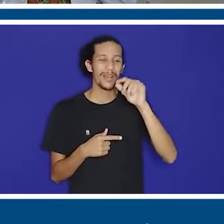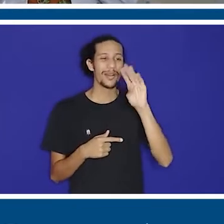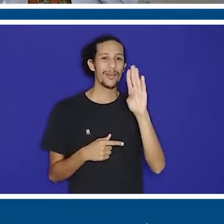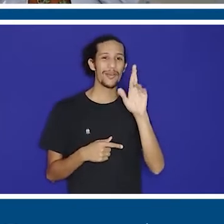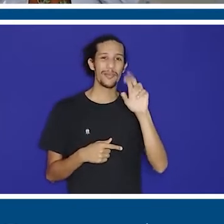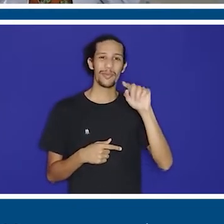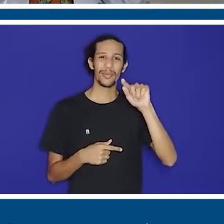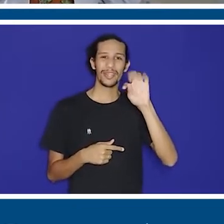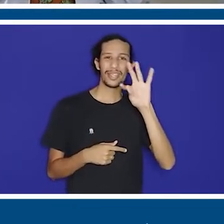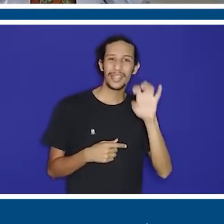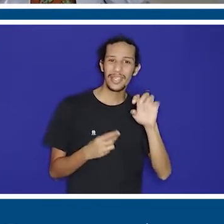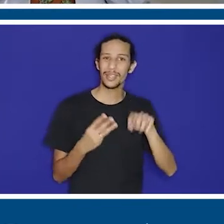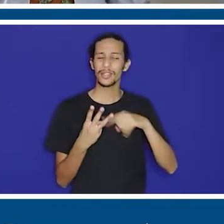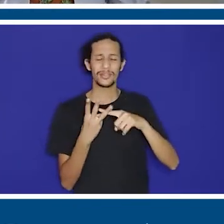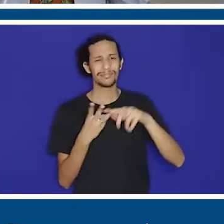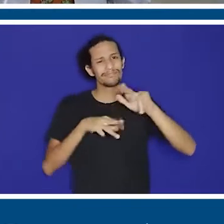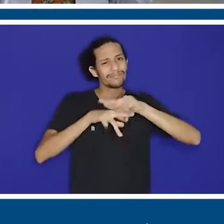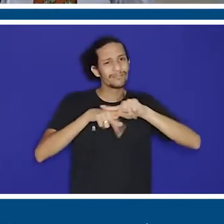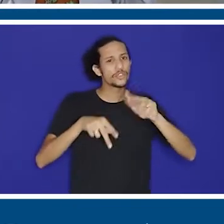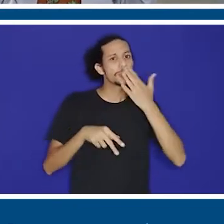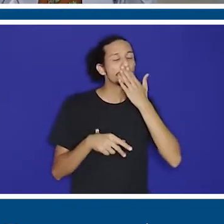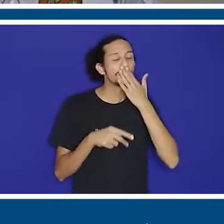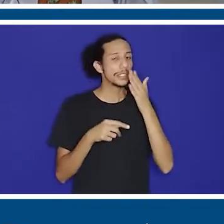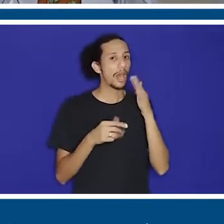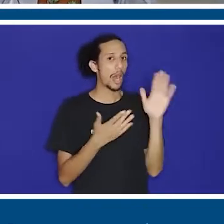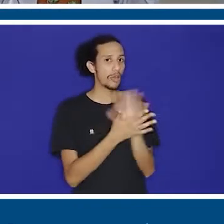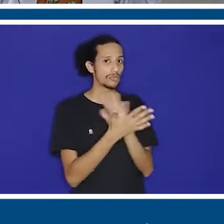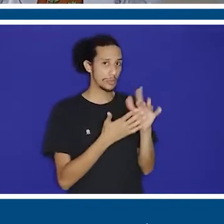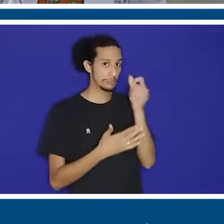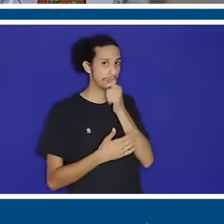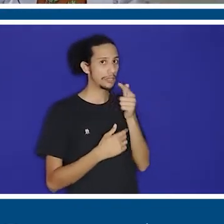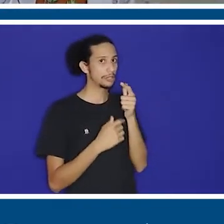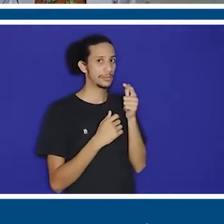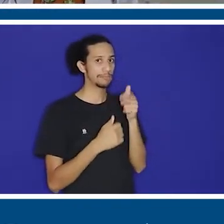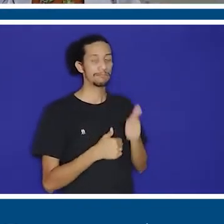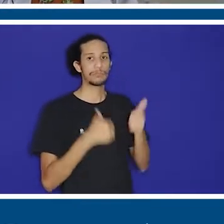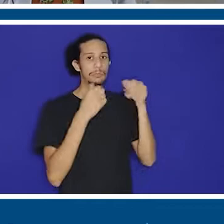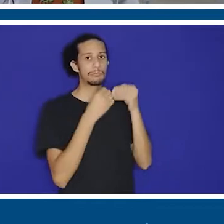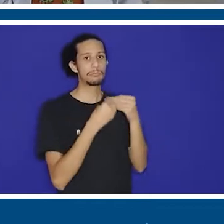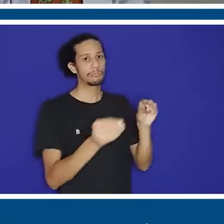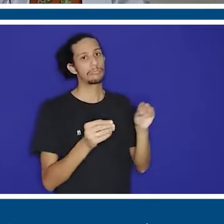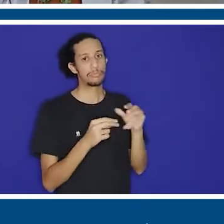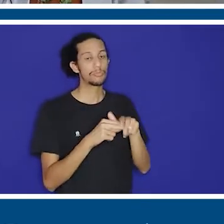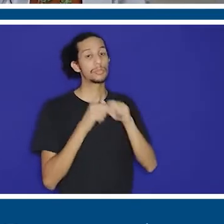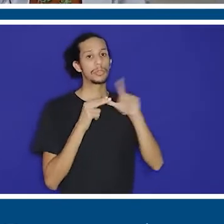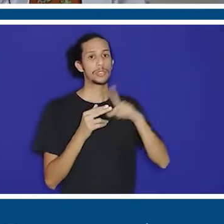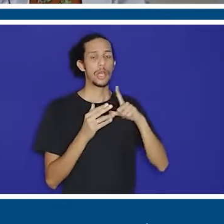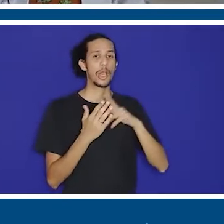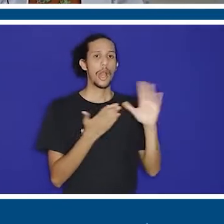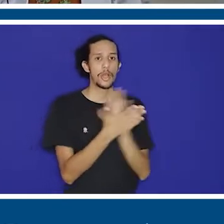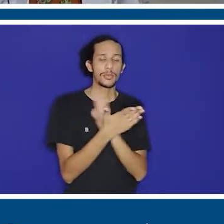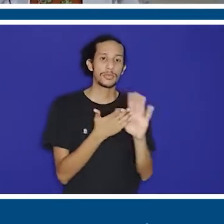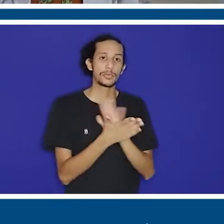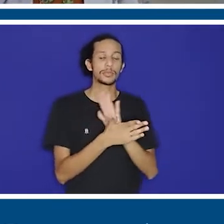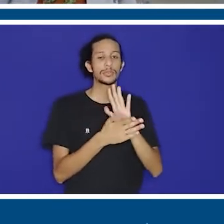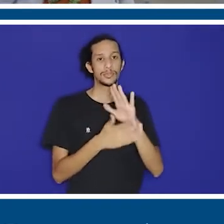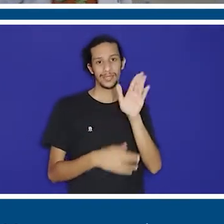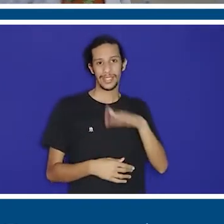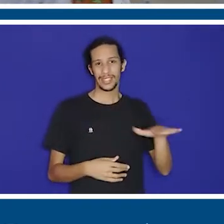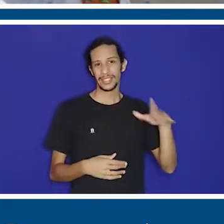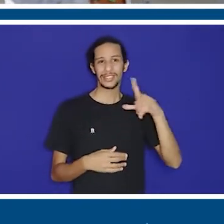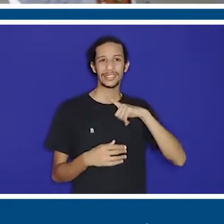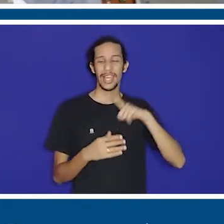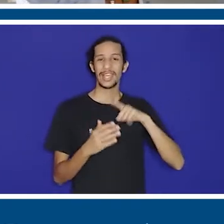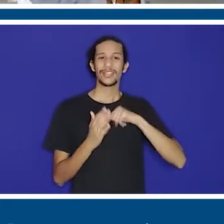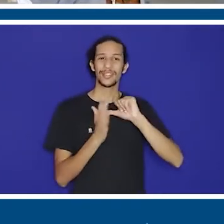de língua, entendeu? Então a gente sempre tem muita preocupação com crianças com síndrome de Down, né, de fazer indutor do